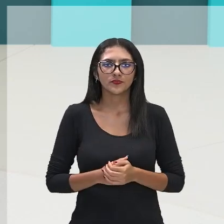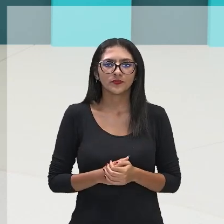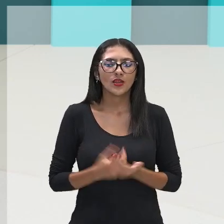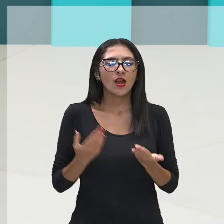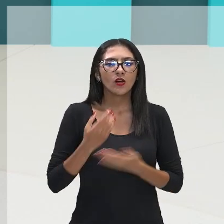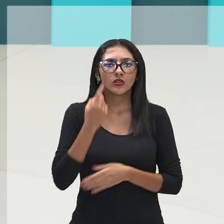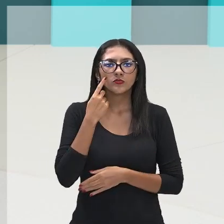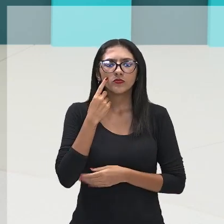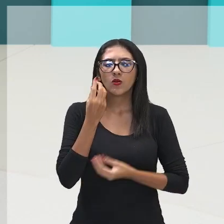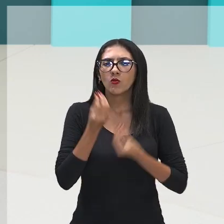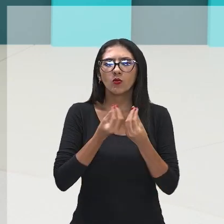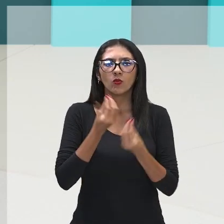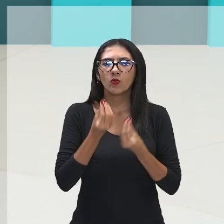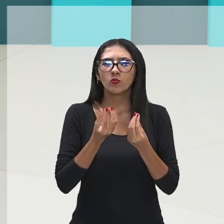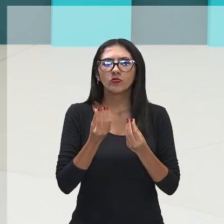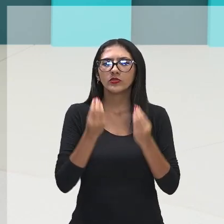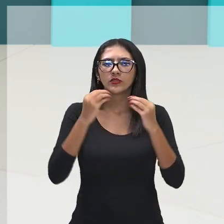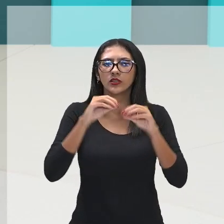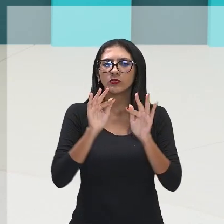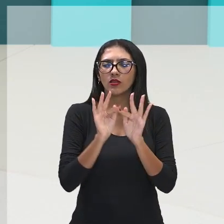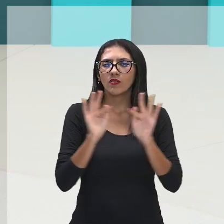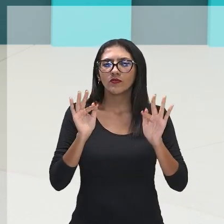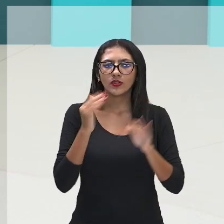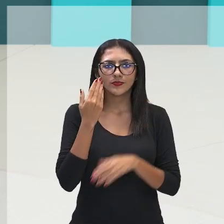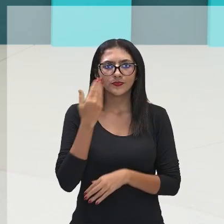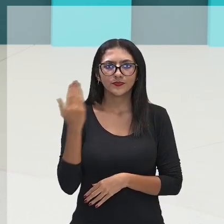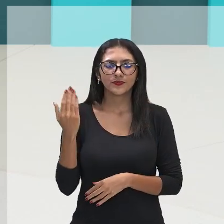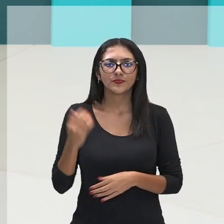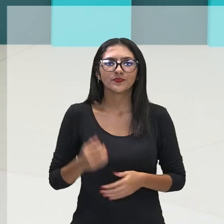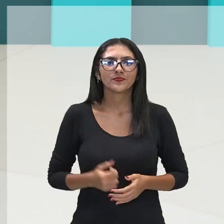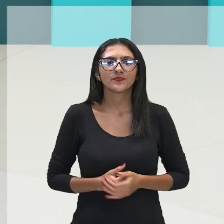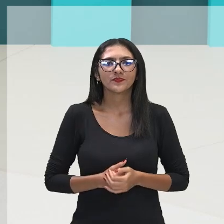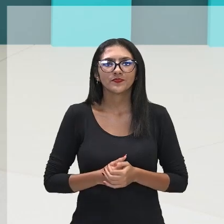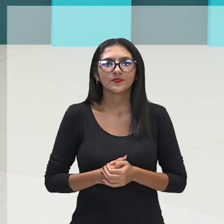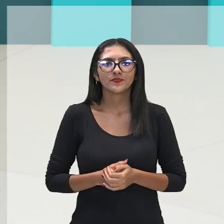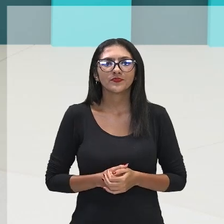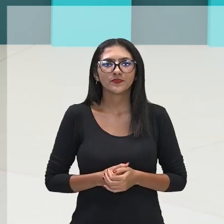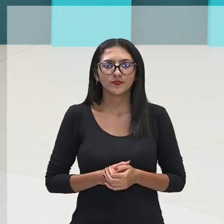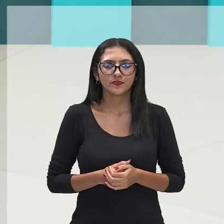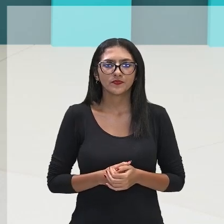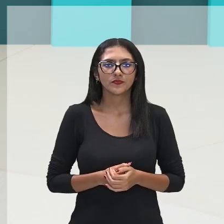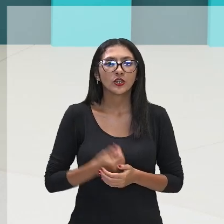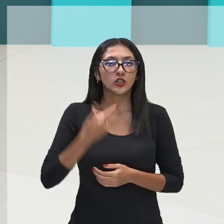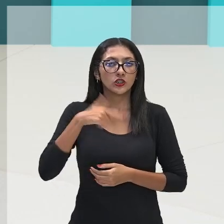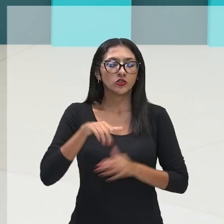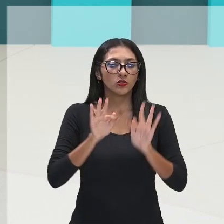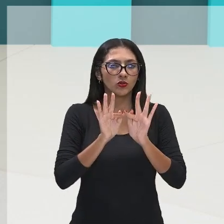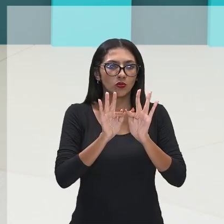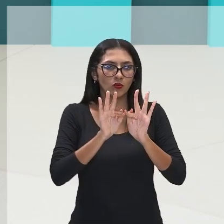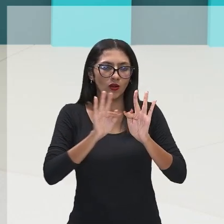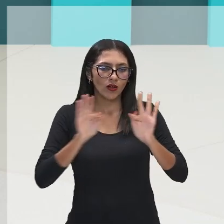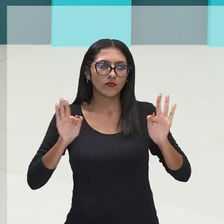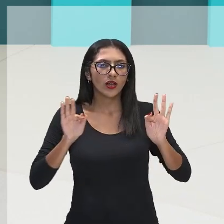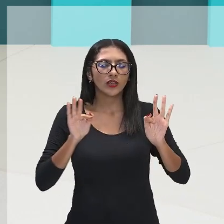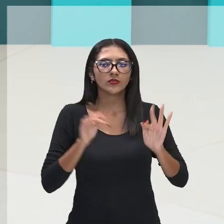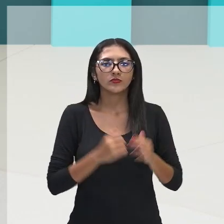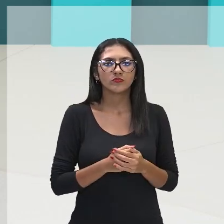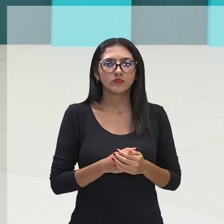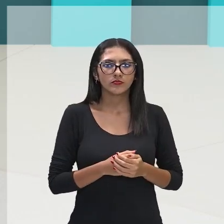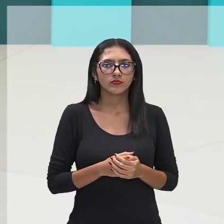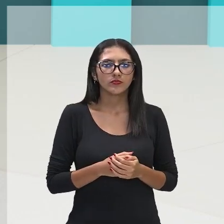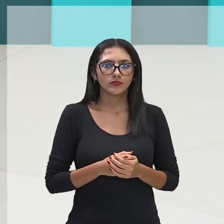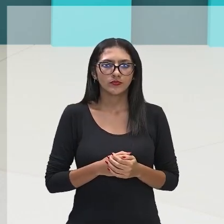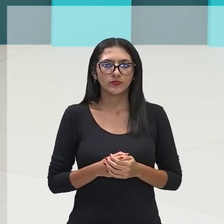aparecer dentro da oração adjetiva. Olhem aí. O menino de que gosto mora no Rio de Janeiro. Então, perceba que o